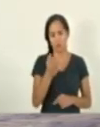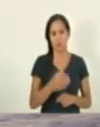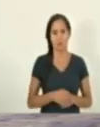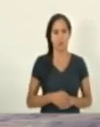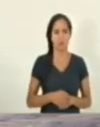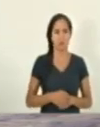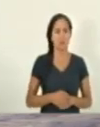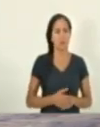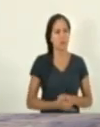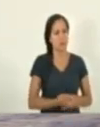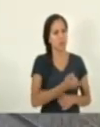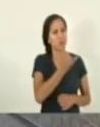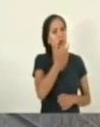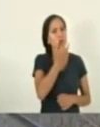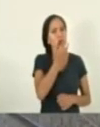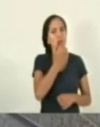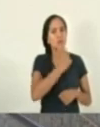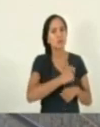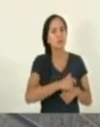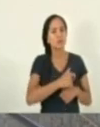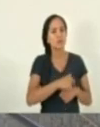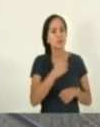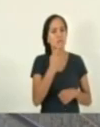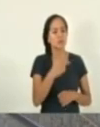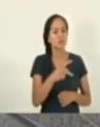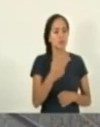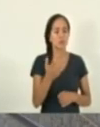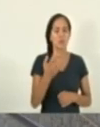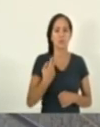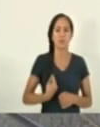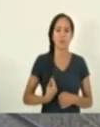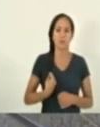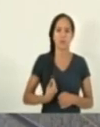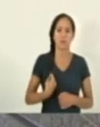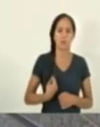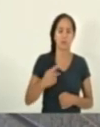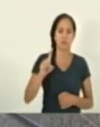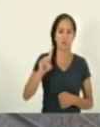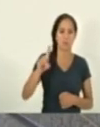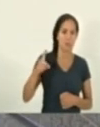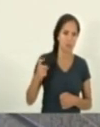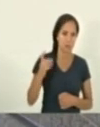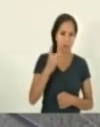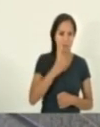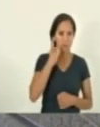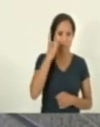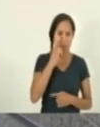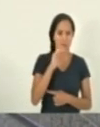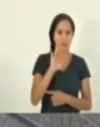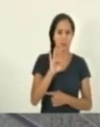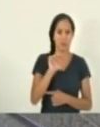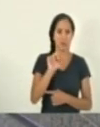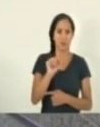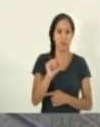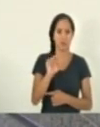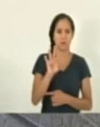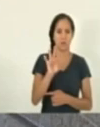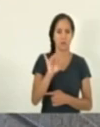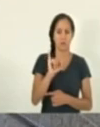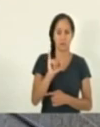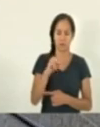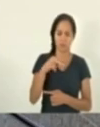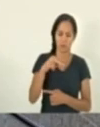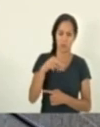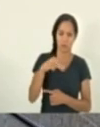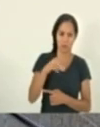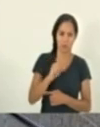sem interromper e sem consumir o tempo de Vossa Excelência, quero registrar a presença da ex-deputada Fátima Couze, que está conosco aqui no plenário. Registrar a presença